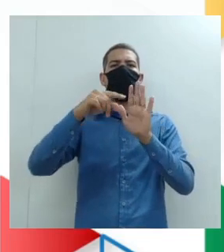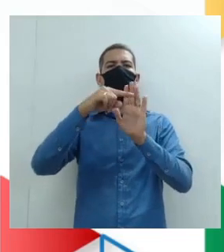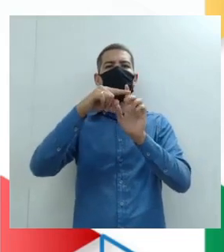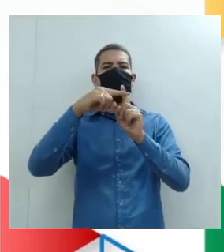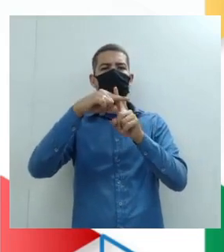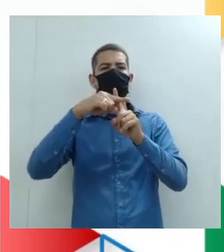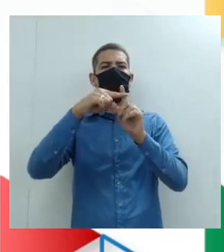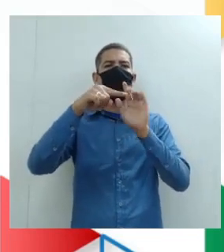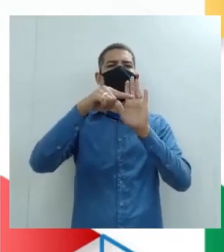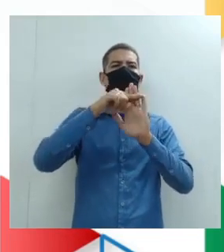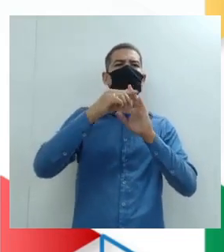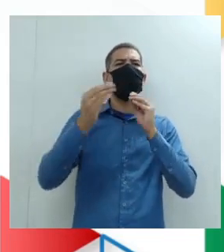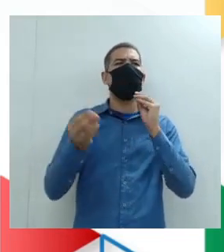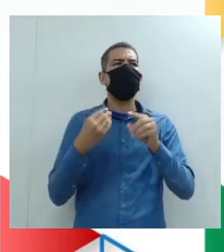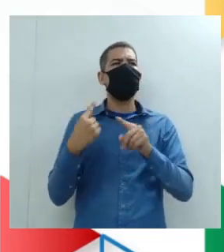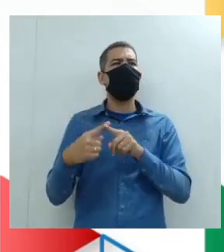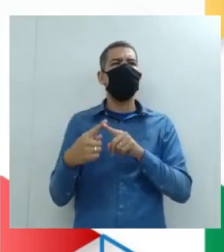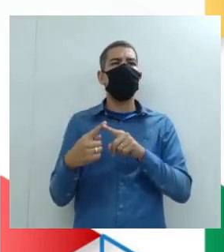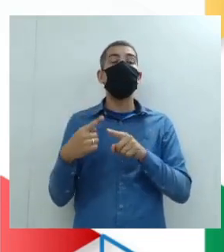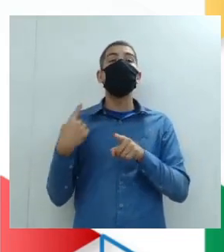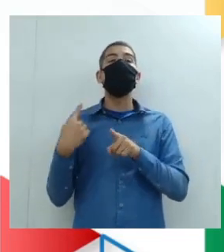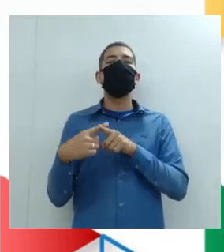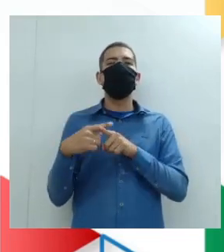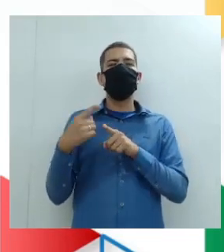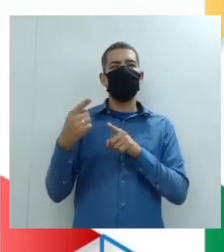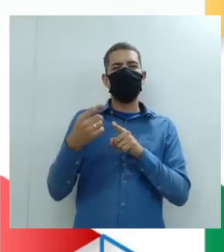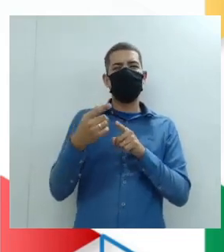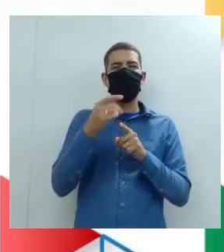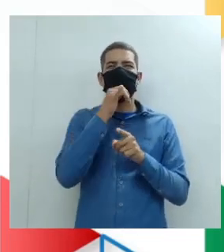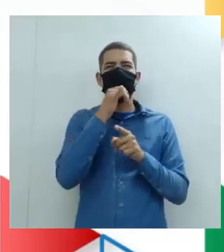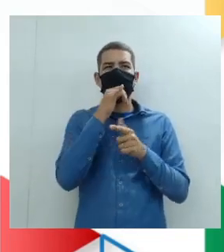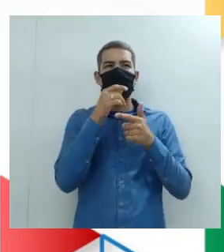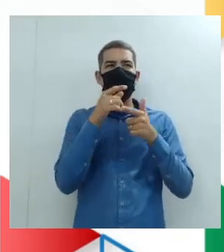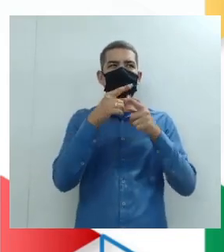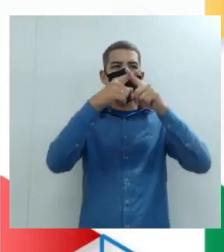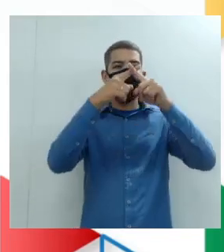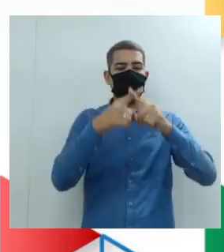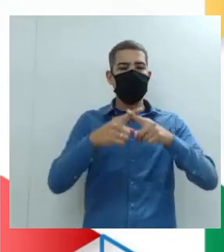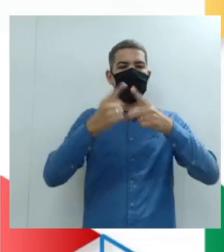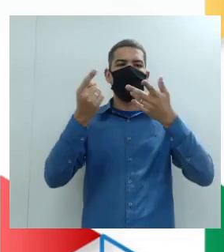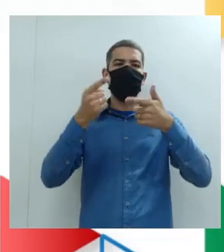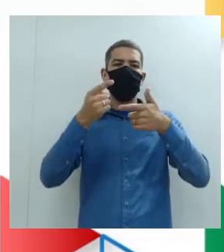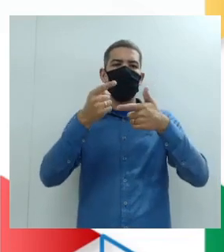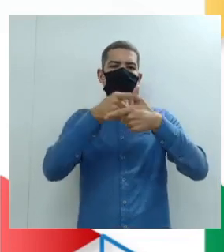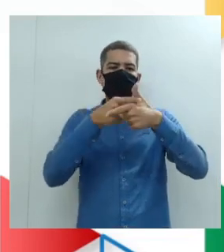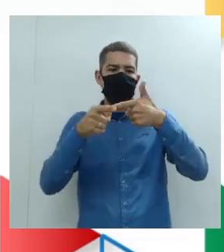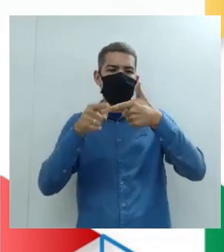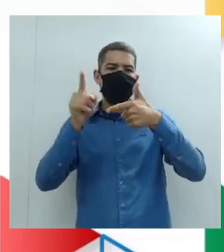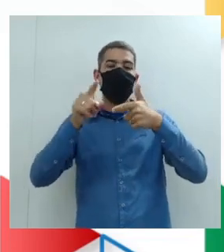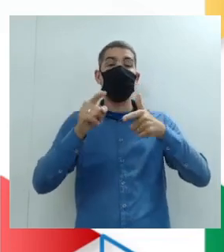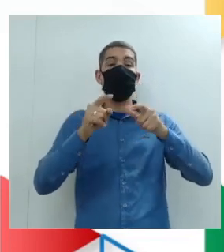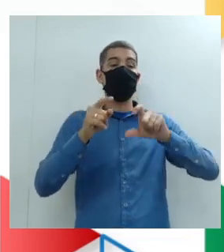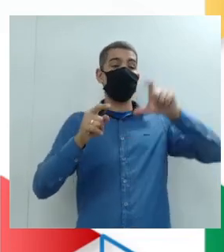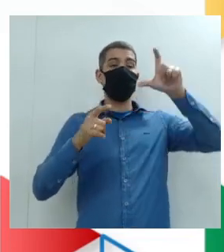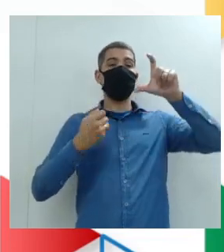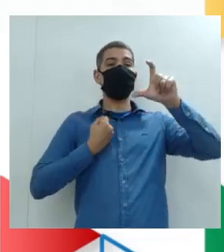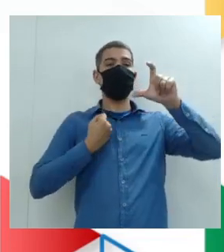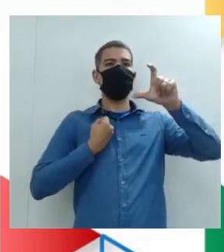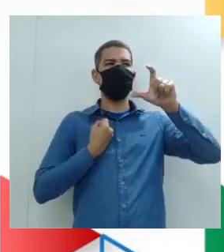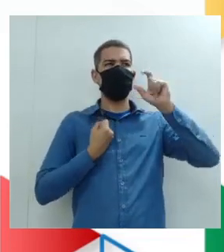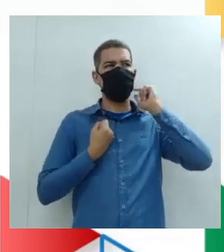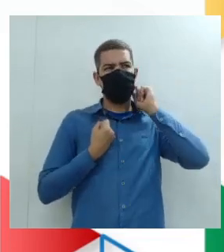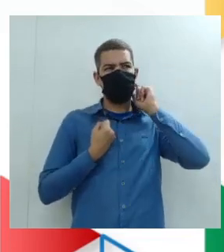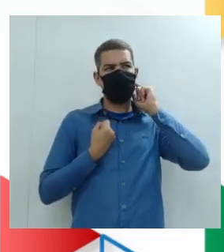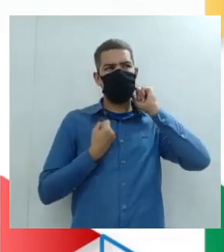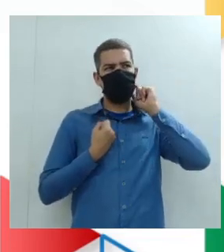eles são parcelas maiores. Quando eu multiplico, por exemplo, 6 vezes 1 quarto, eu tenho mais parcelas do